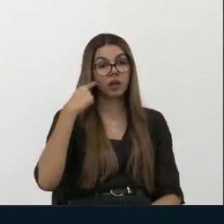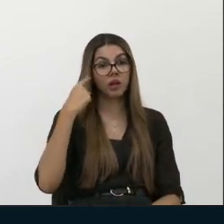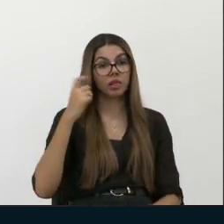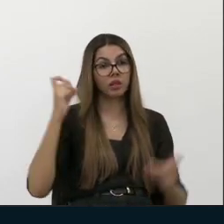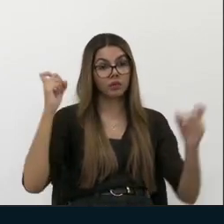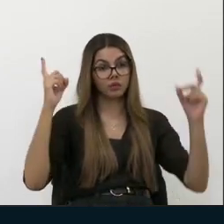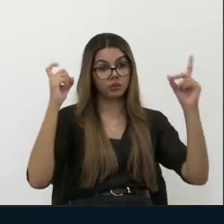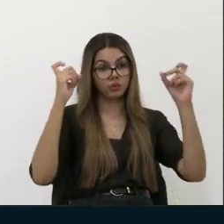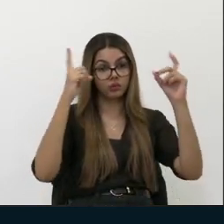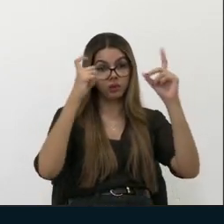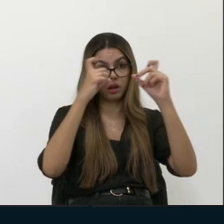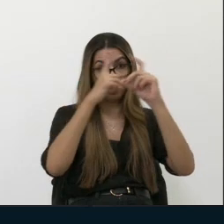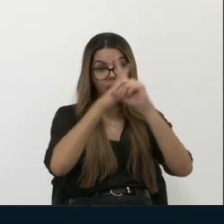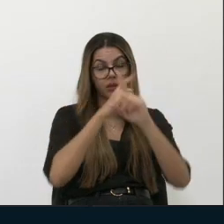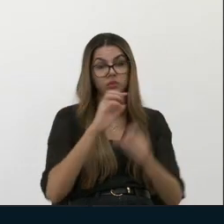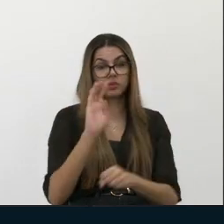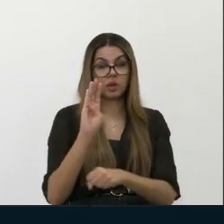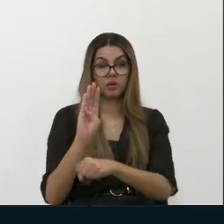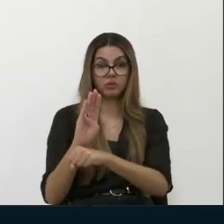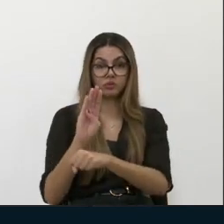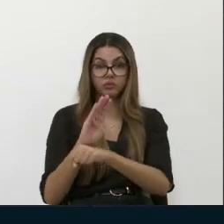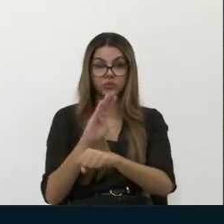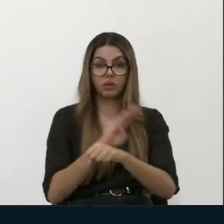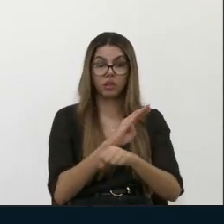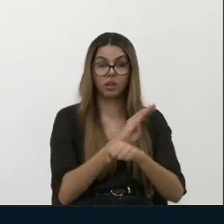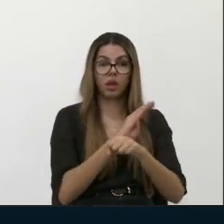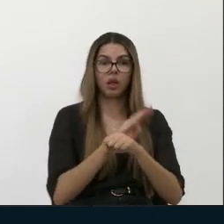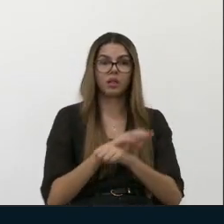dificuldades de atuação nos tribunais, onde,